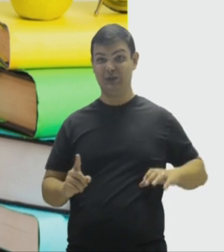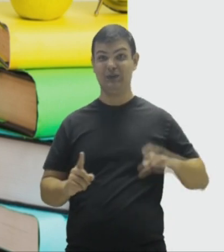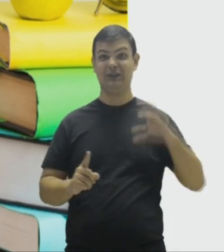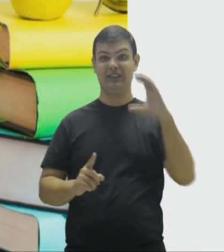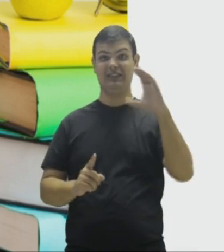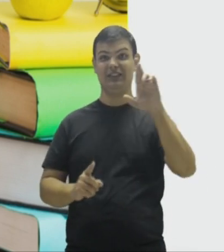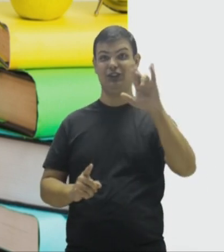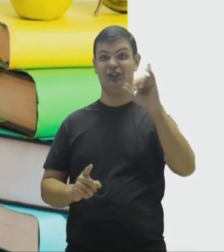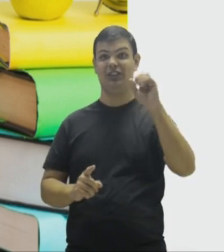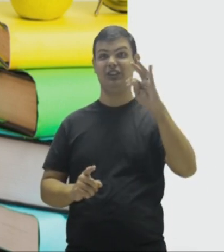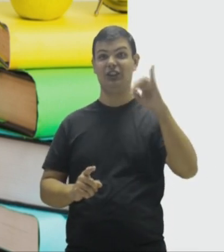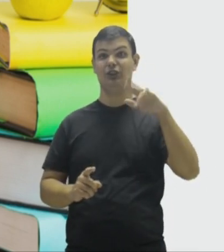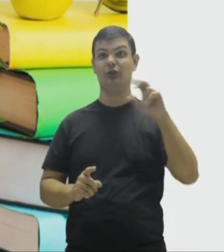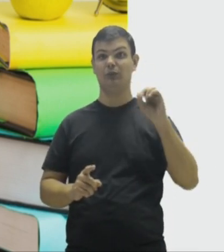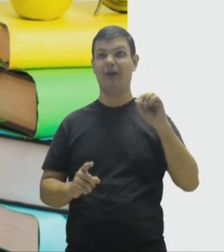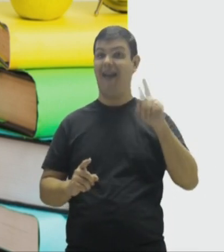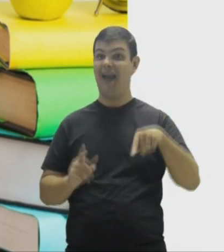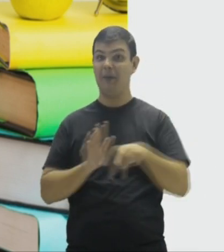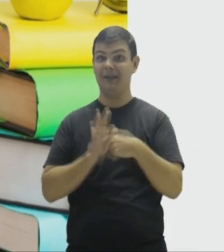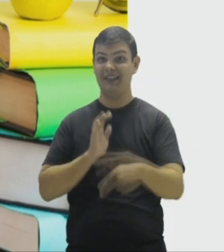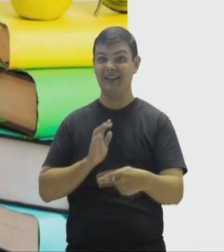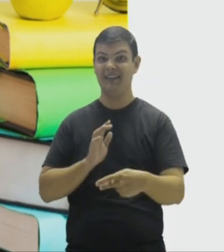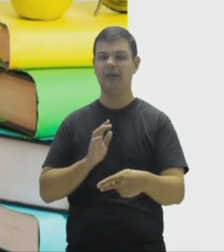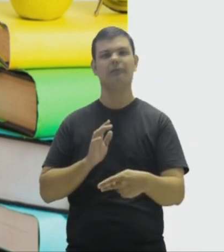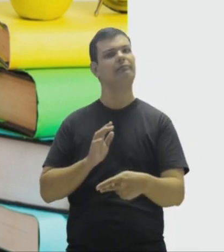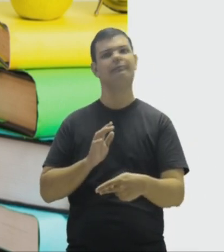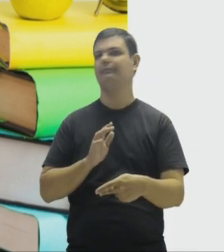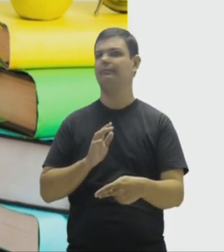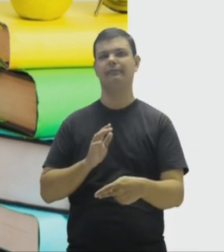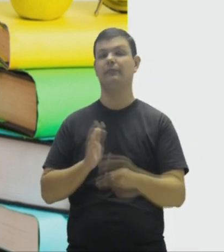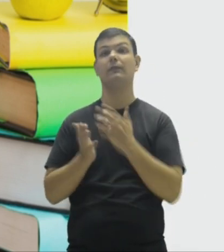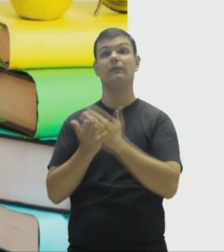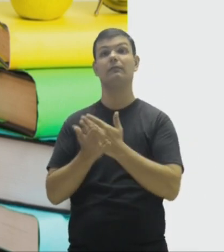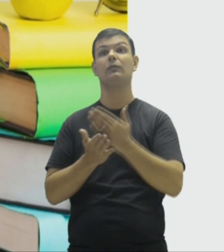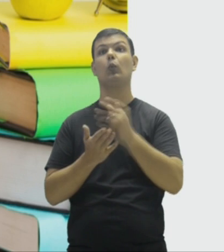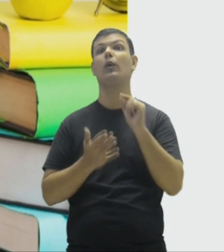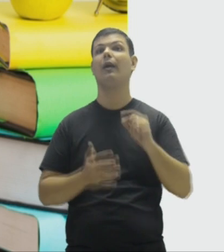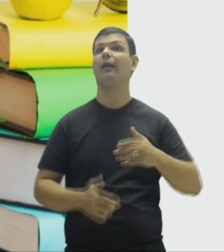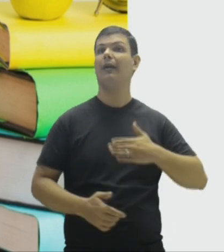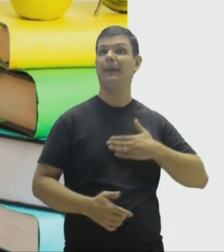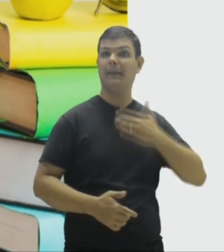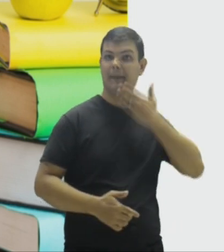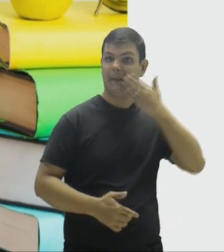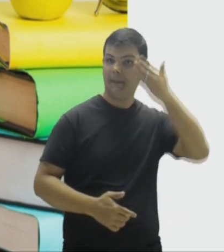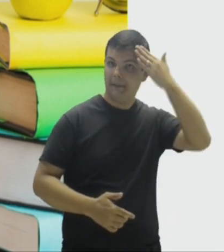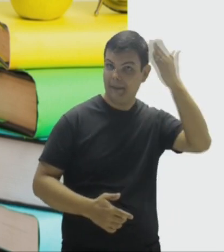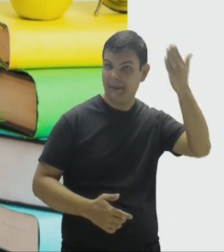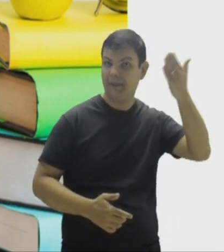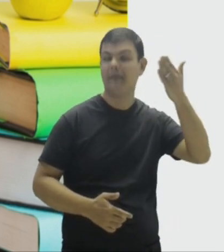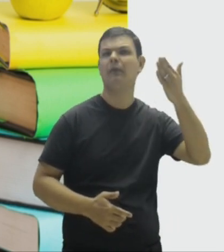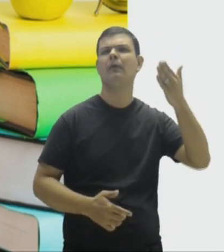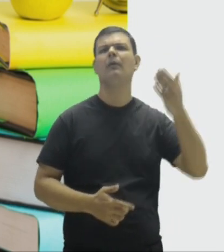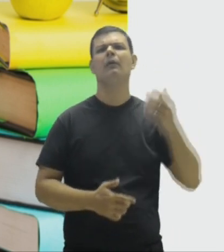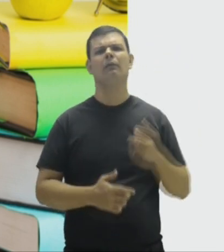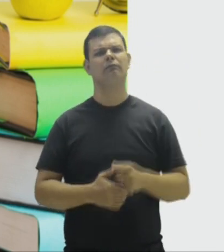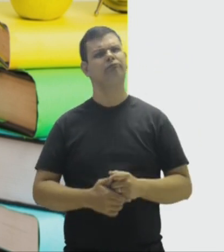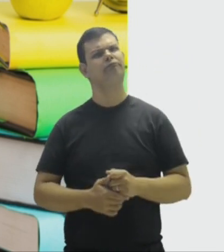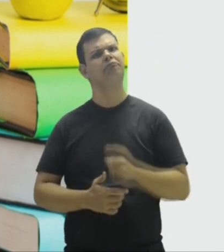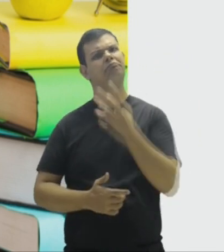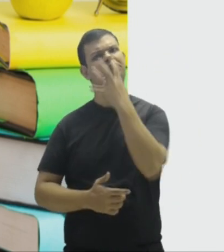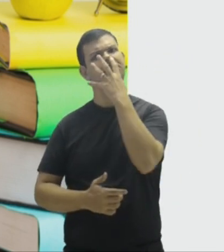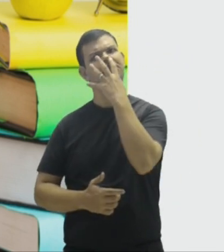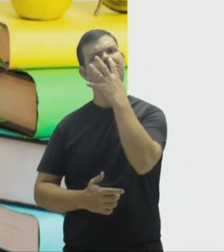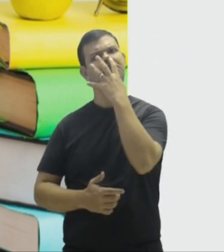então o cristianismo também. Não. O cristianismo teve origem lá no Oriente Médio. Professor, que coisa,